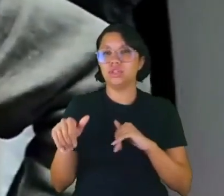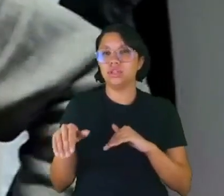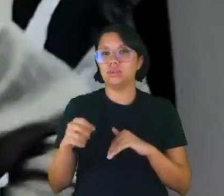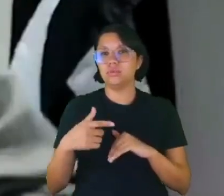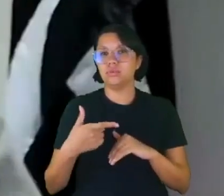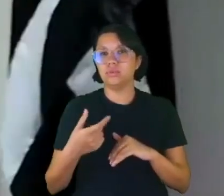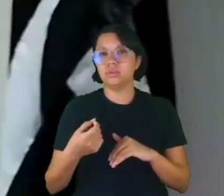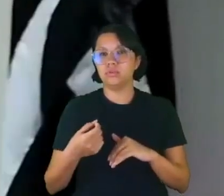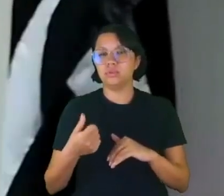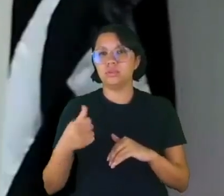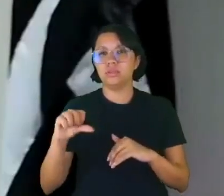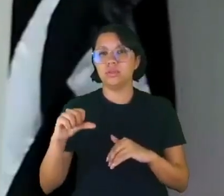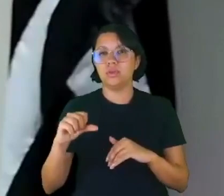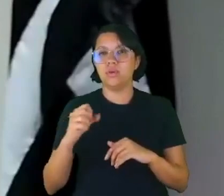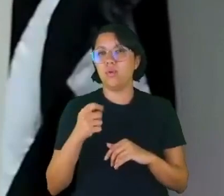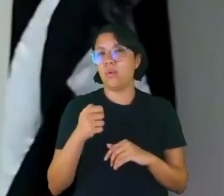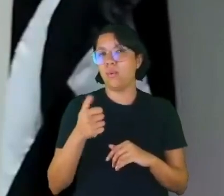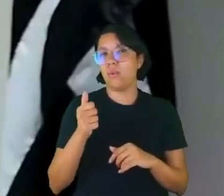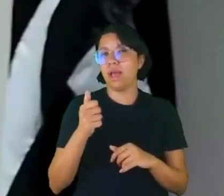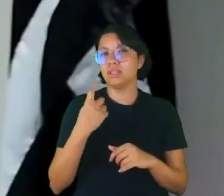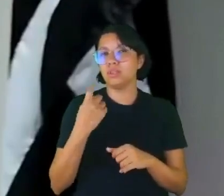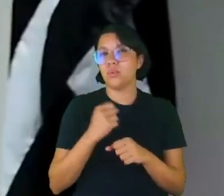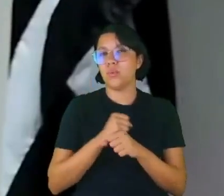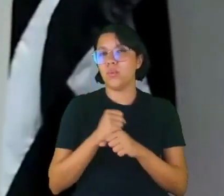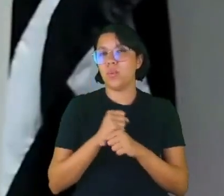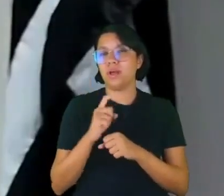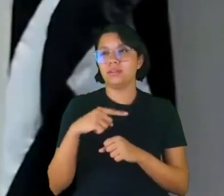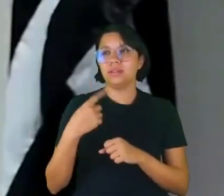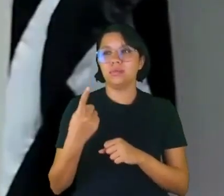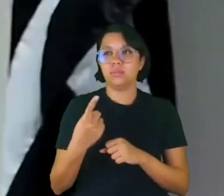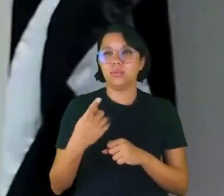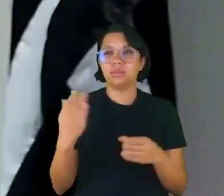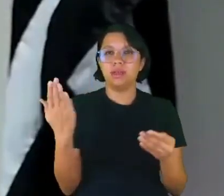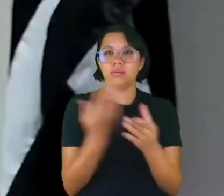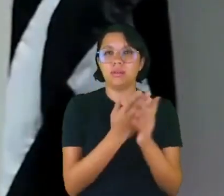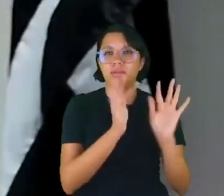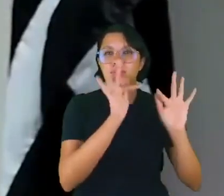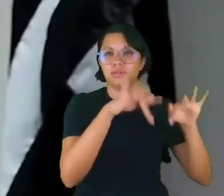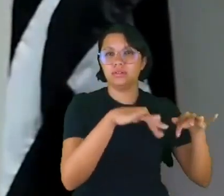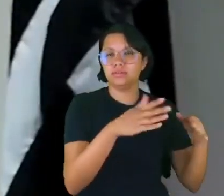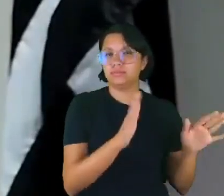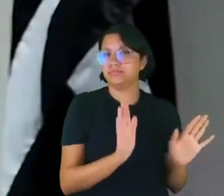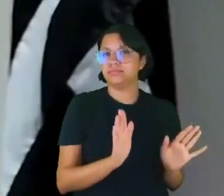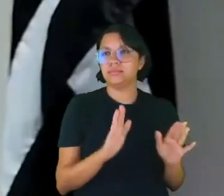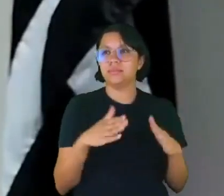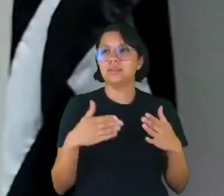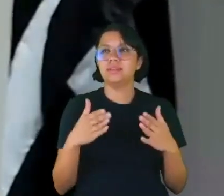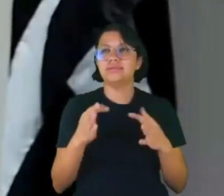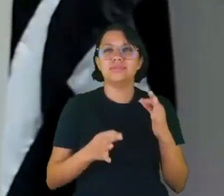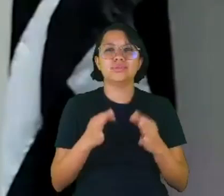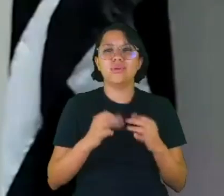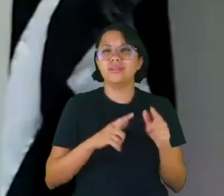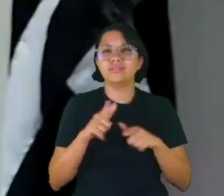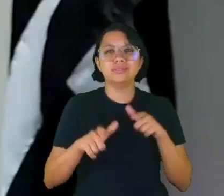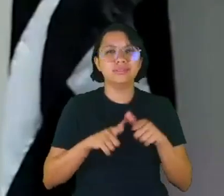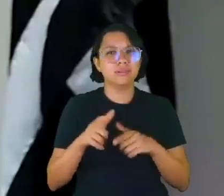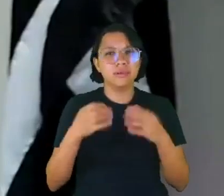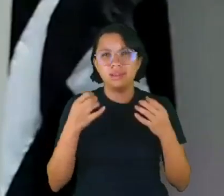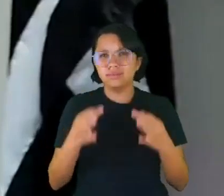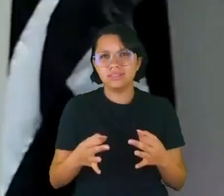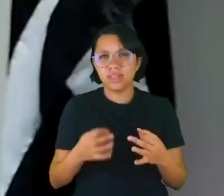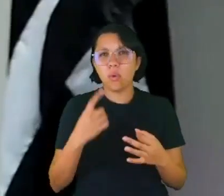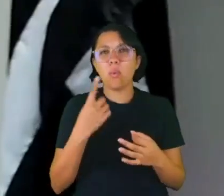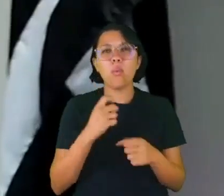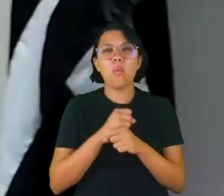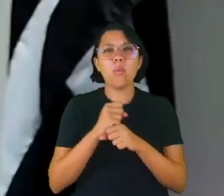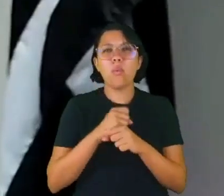2019, praticamente um ano depois, para dizer, bom, aí que transitou em julgado, demanda. Então o judiciário não está fazendo o serviço que ele tem que fazer.